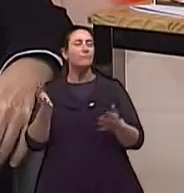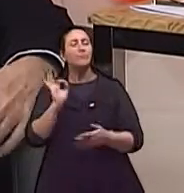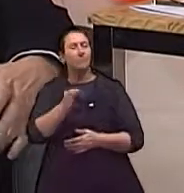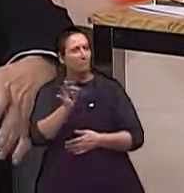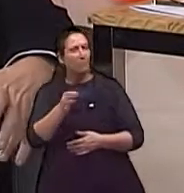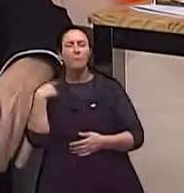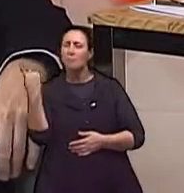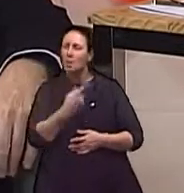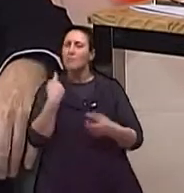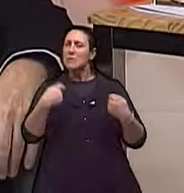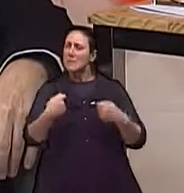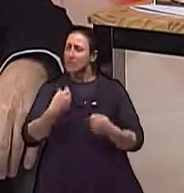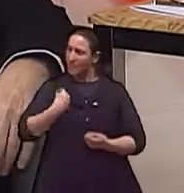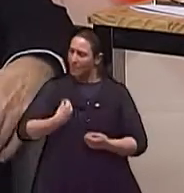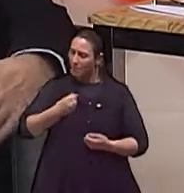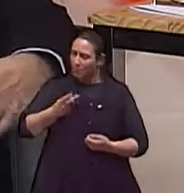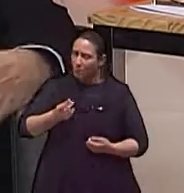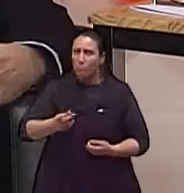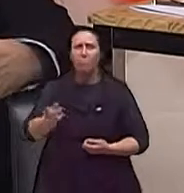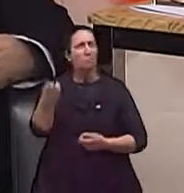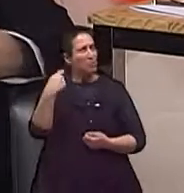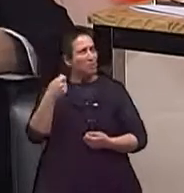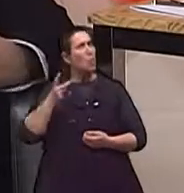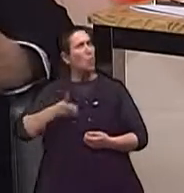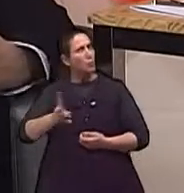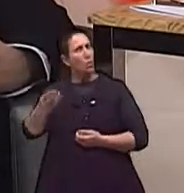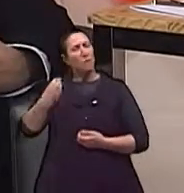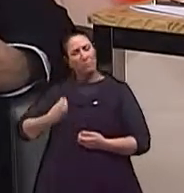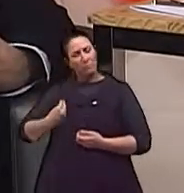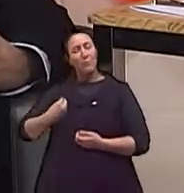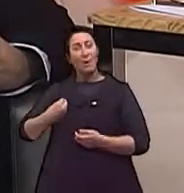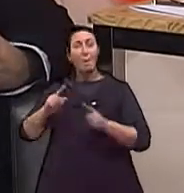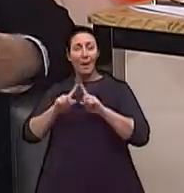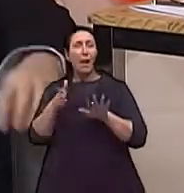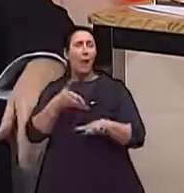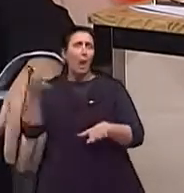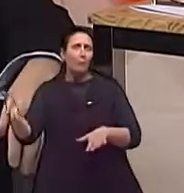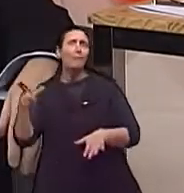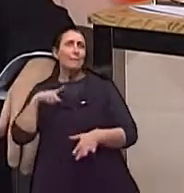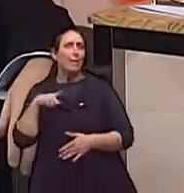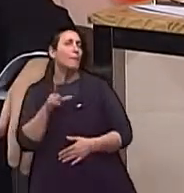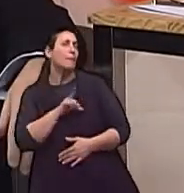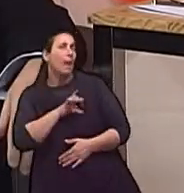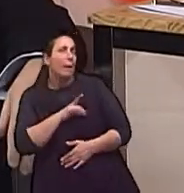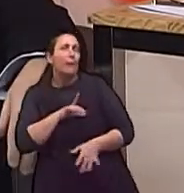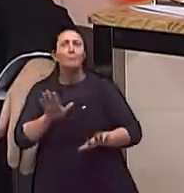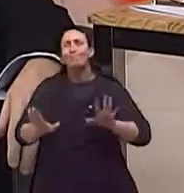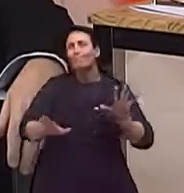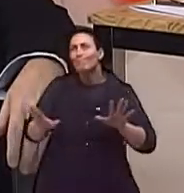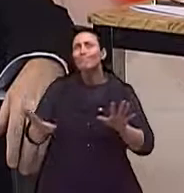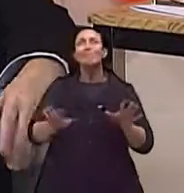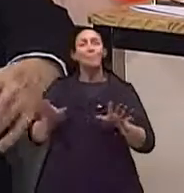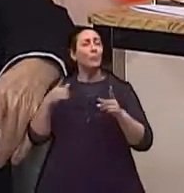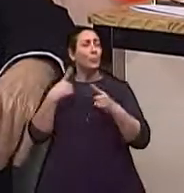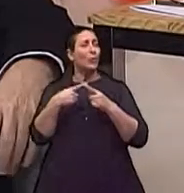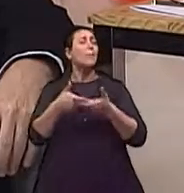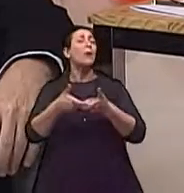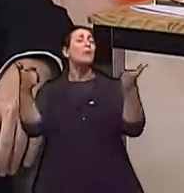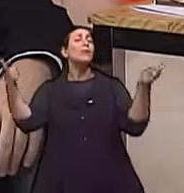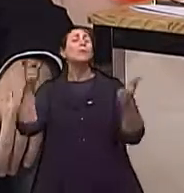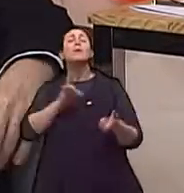viver quer envelhecer Mas é claro que ao mesmo tempo a gente teme teme por porque o grande temor